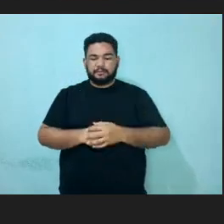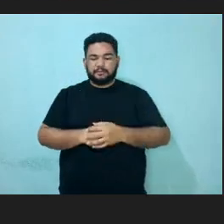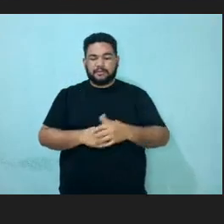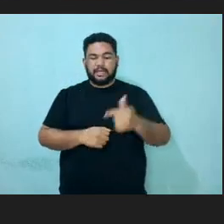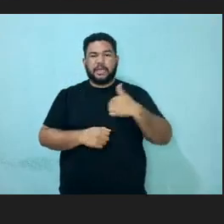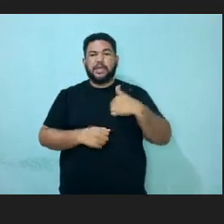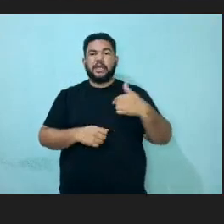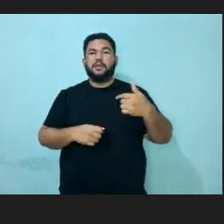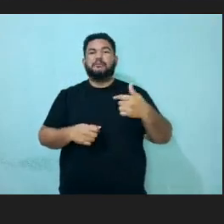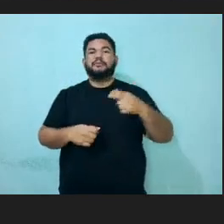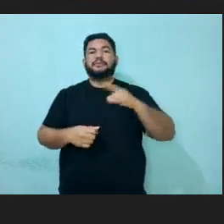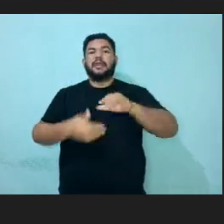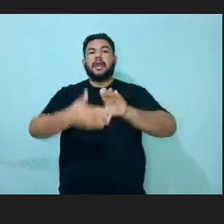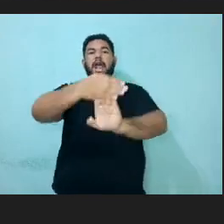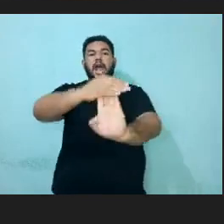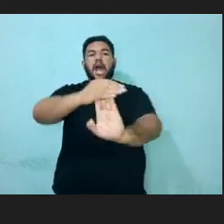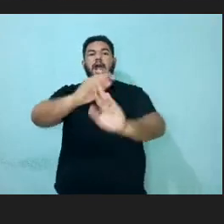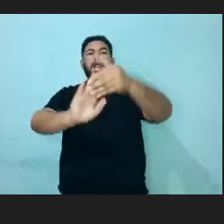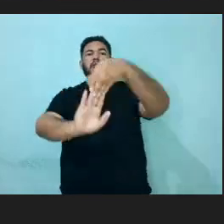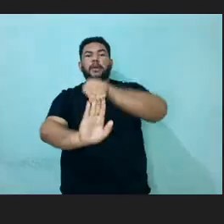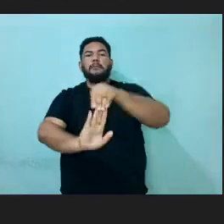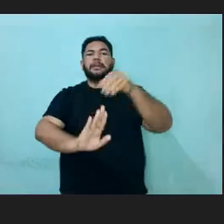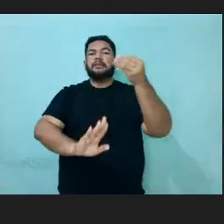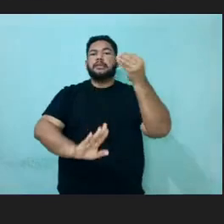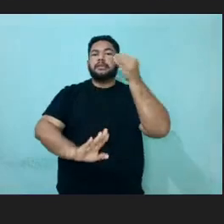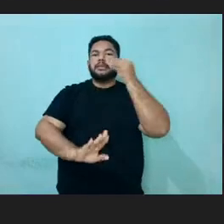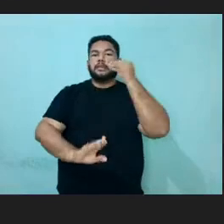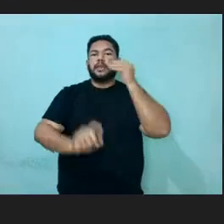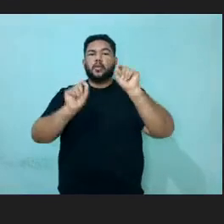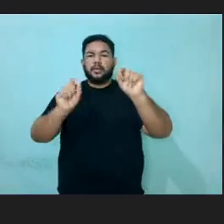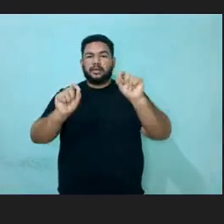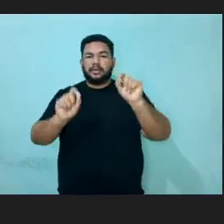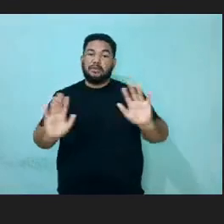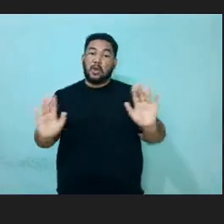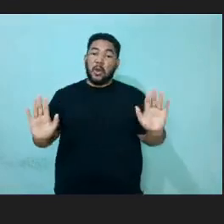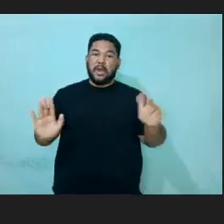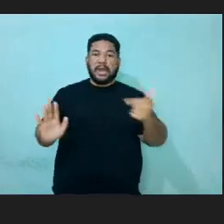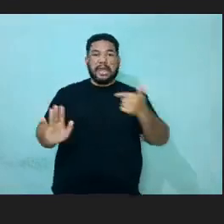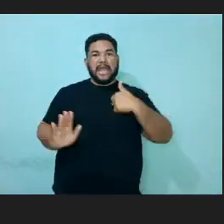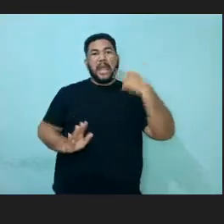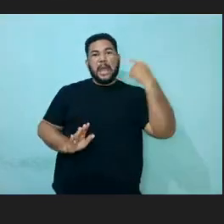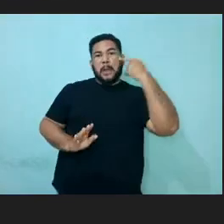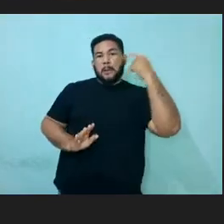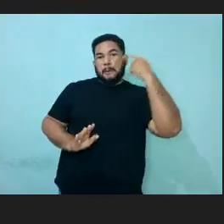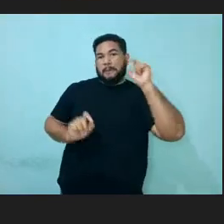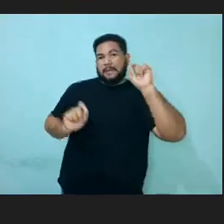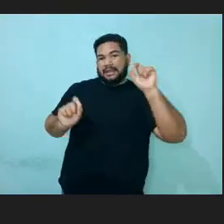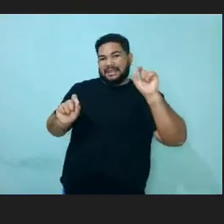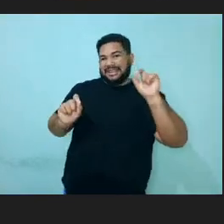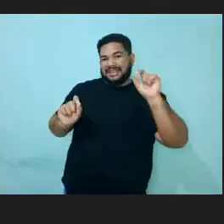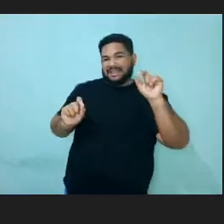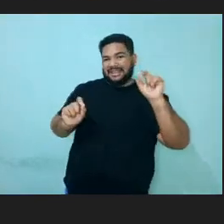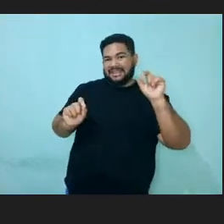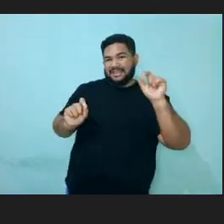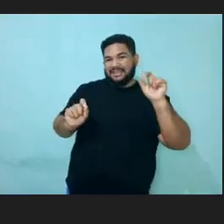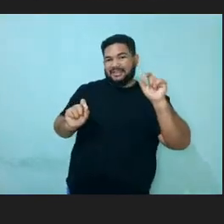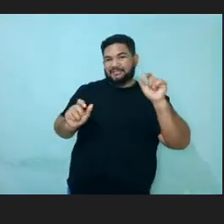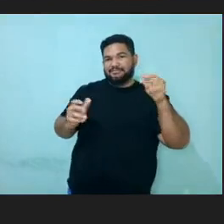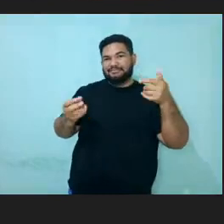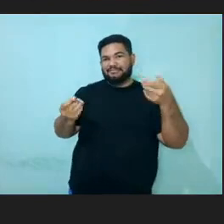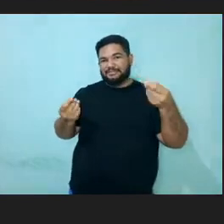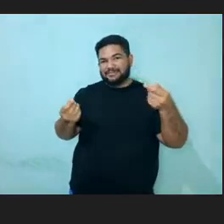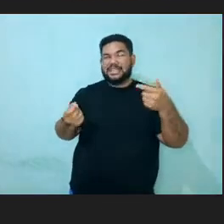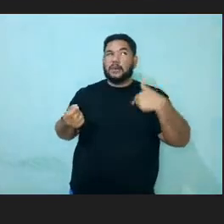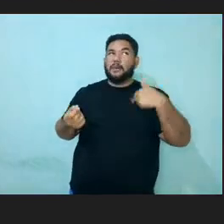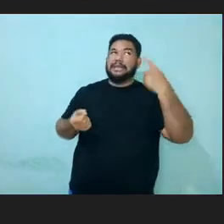mini exercíciozinho dá pra fazer assim pros Eu ombros e pensei em pro trazer, pescoço? eu pensei em trazer, Ah, pronto. como é que eu posso falar? Ideias